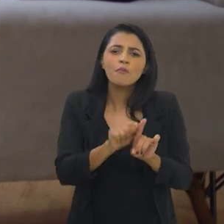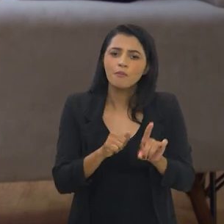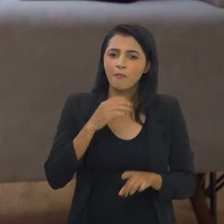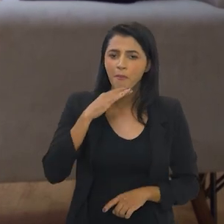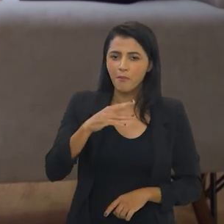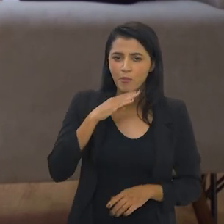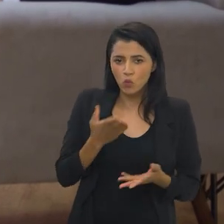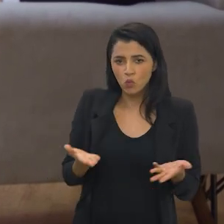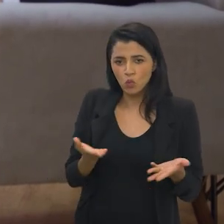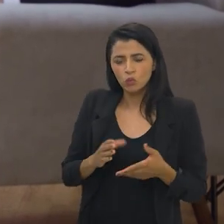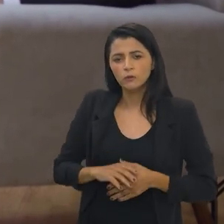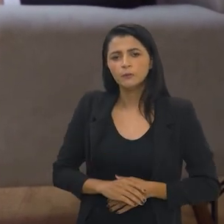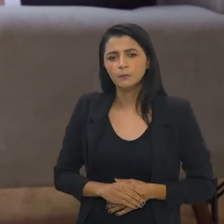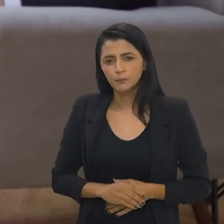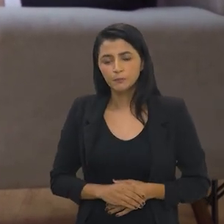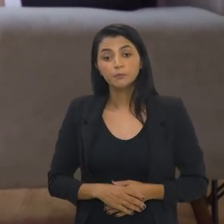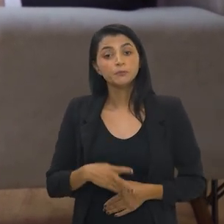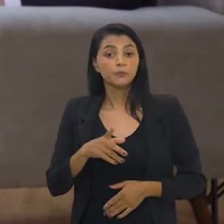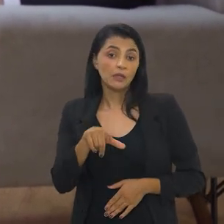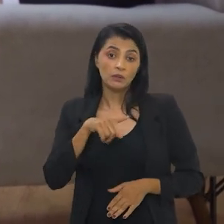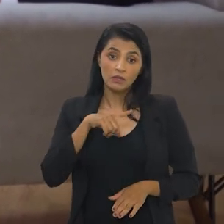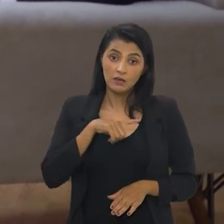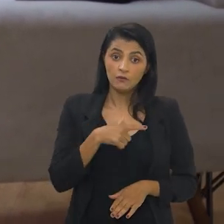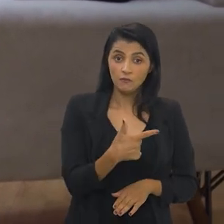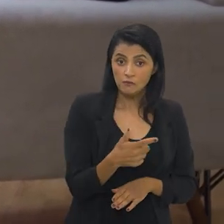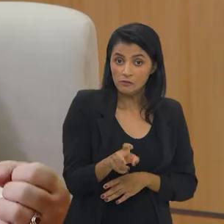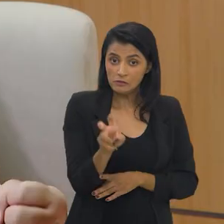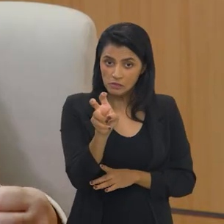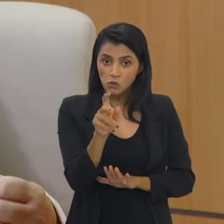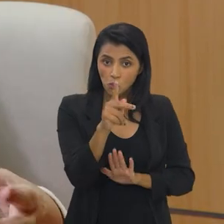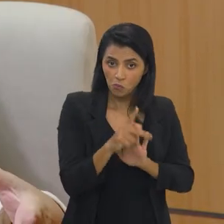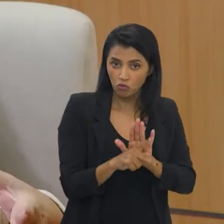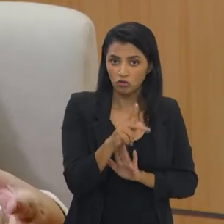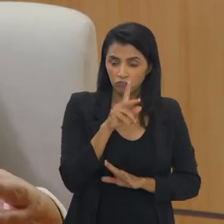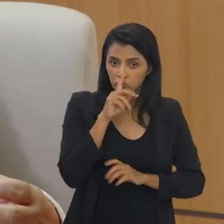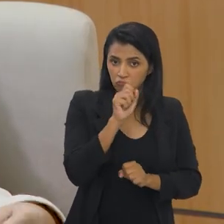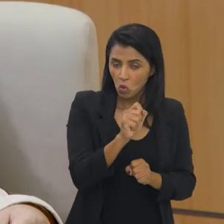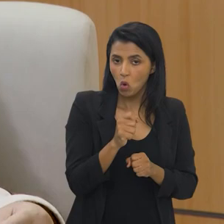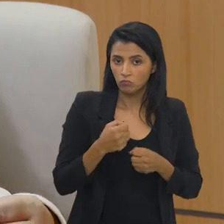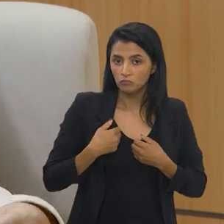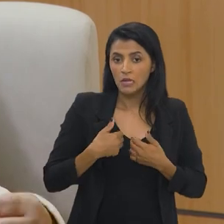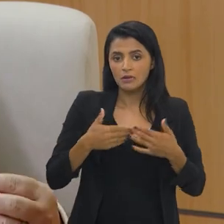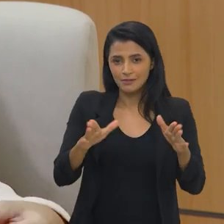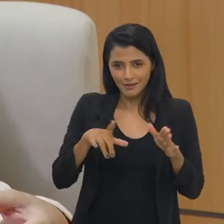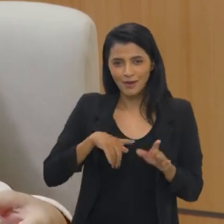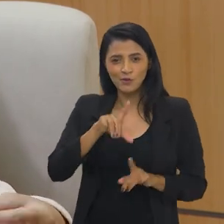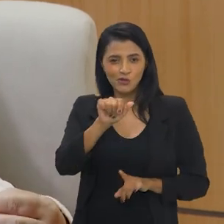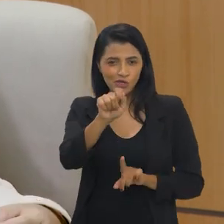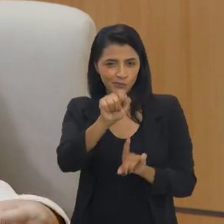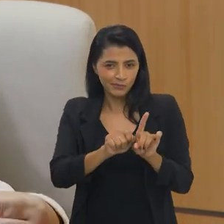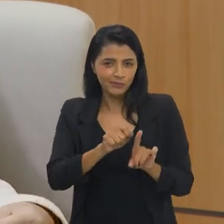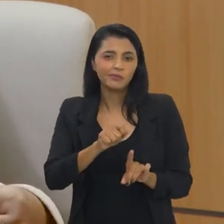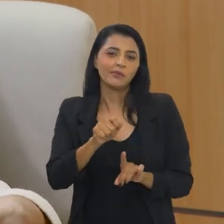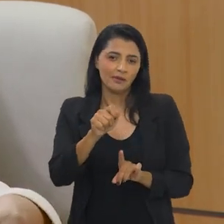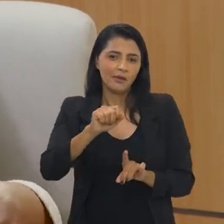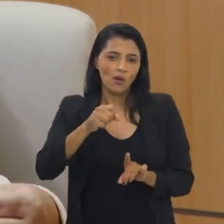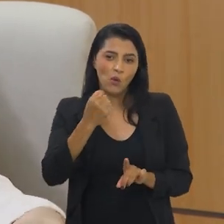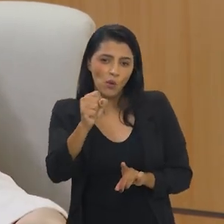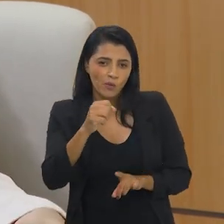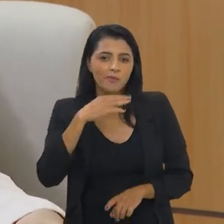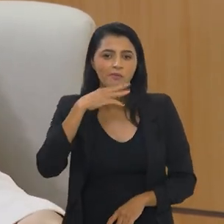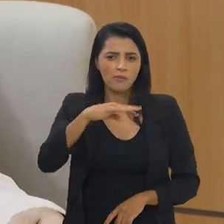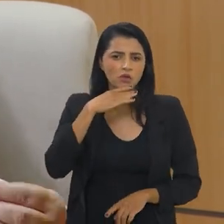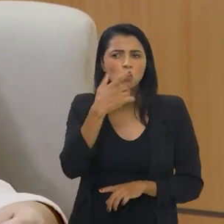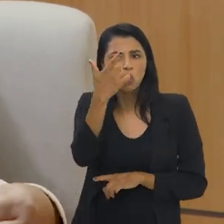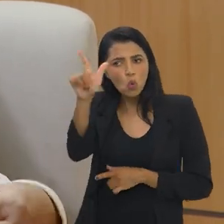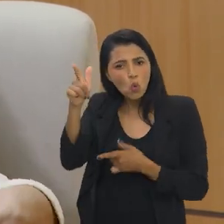de março acho que a gente tem teve 25 ações fortes é lançada no 8 de Março nós temos